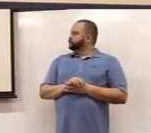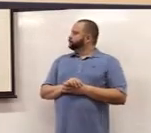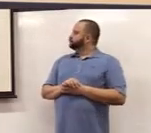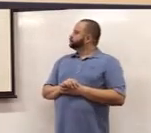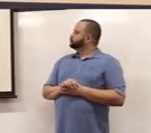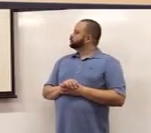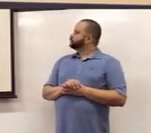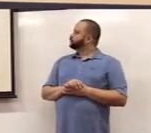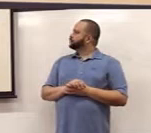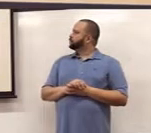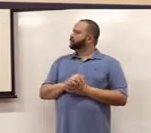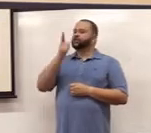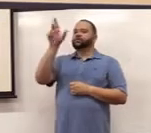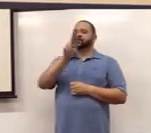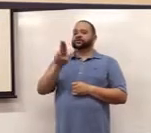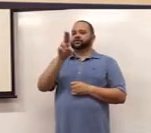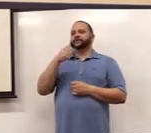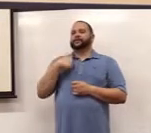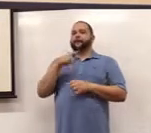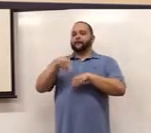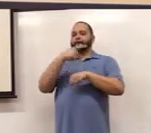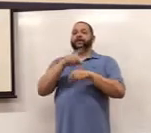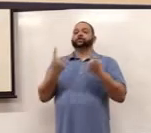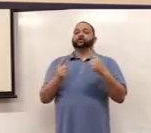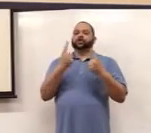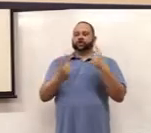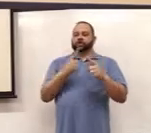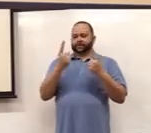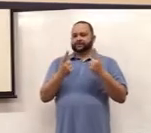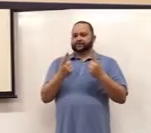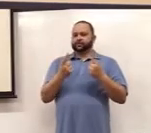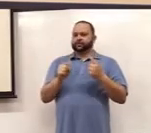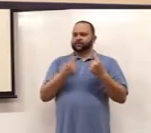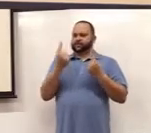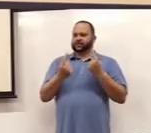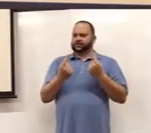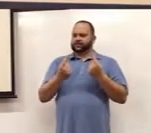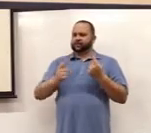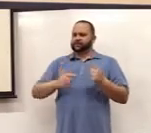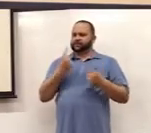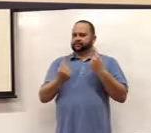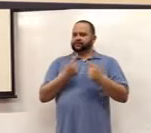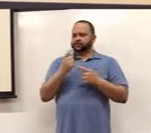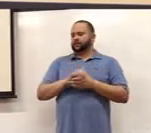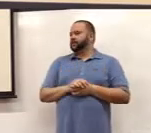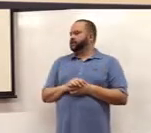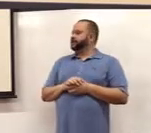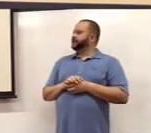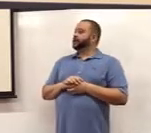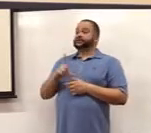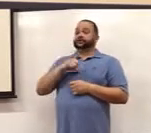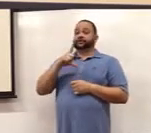uso político dá para a gente ouvir. No Chile, durante a ditadura do Pinochet,